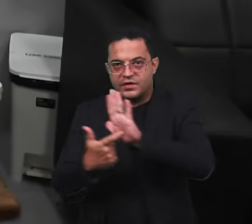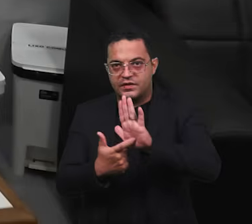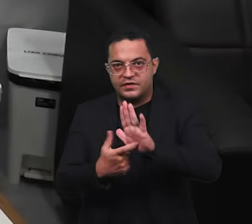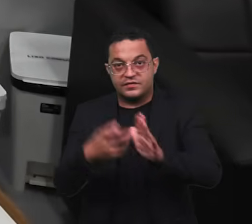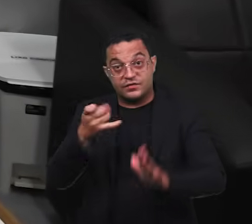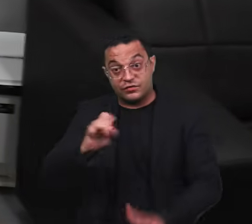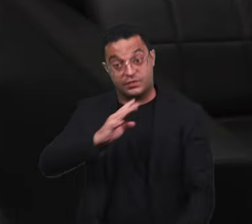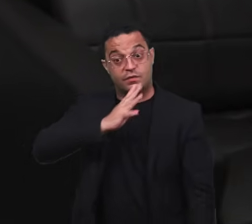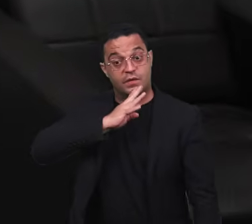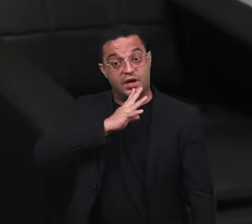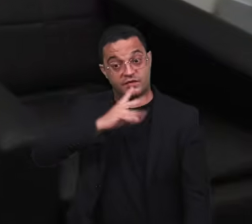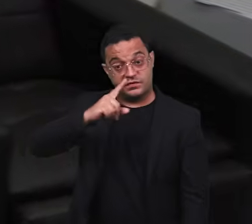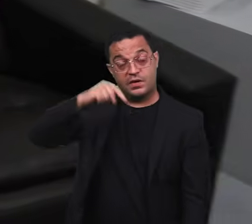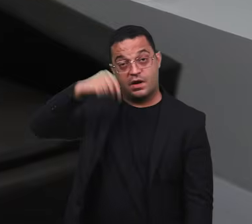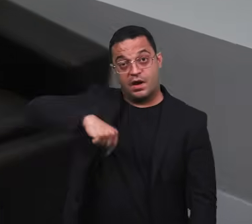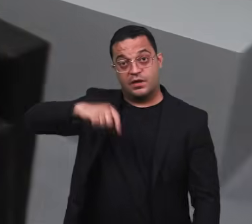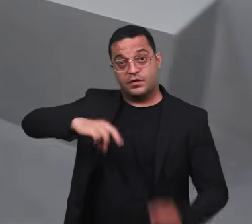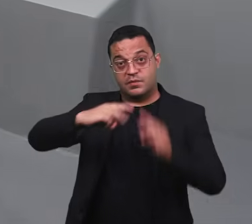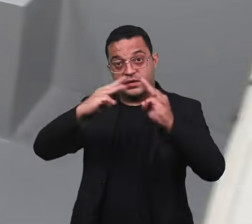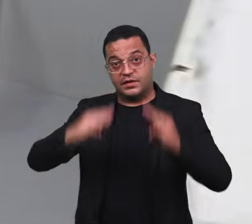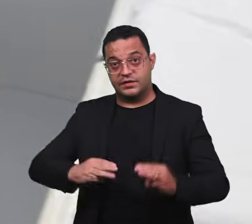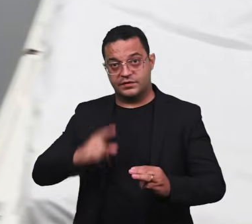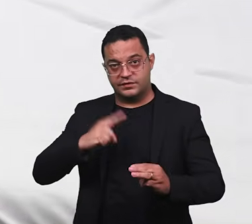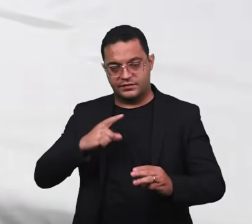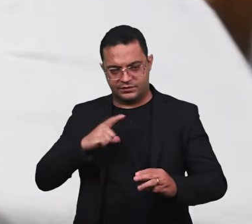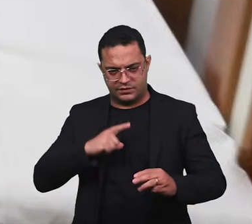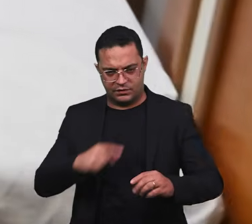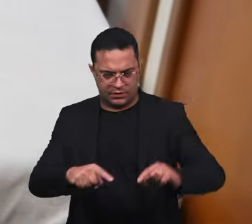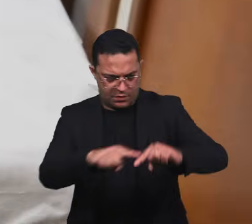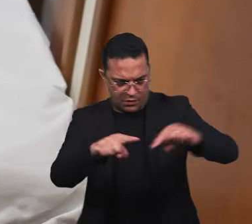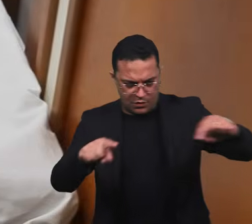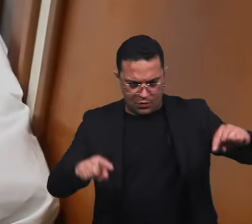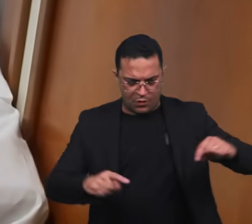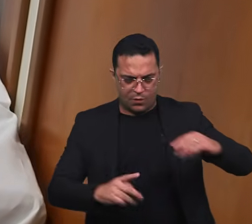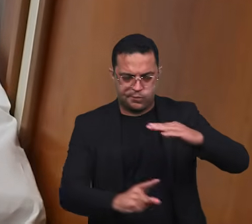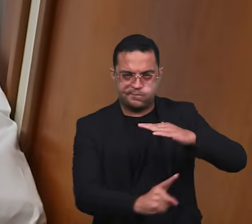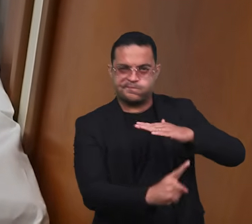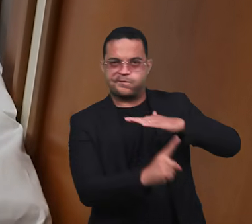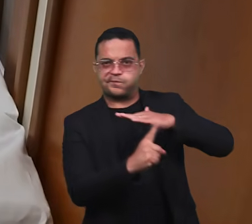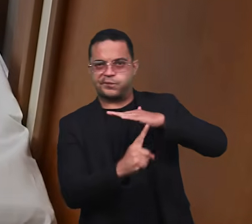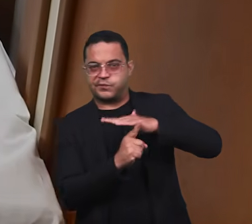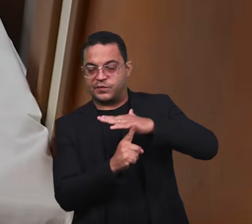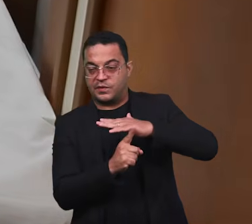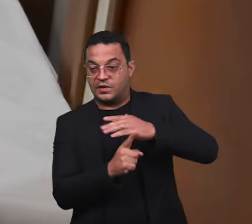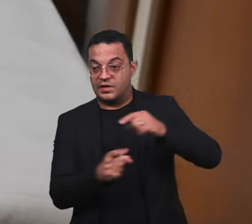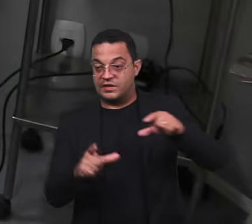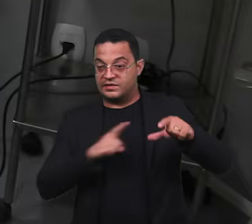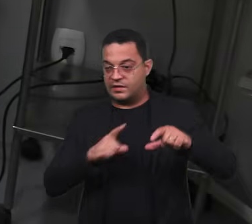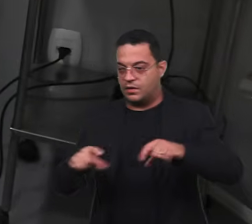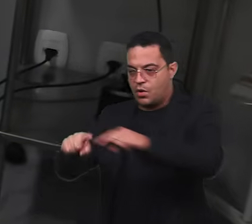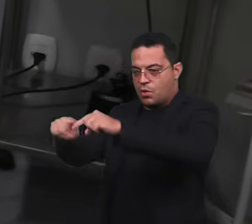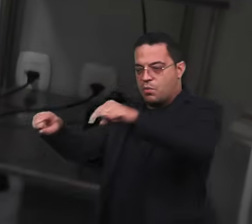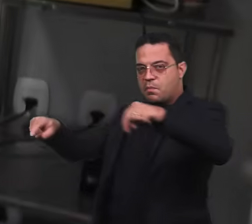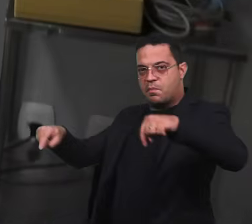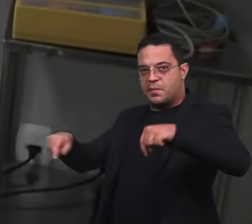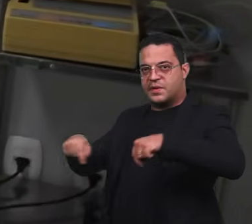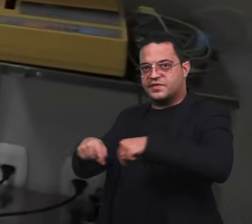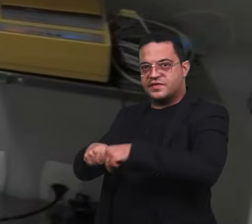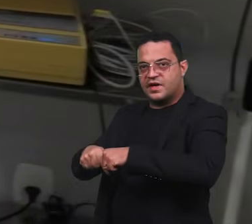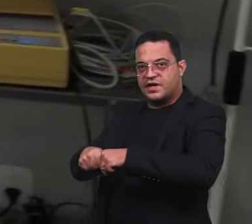conferir. Mas quem conhece o Manaim já sabe disso, né? Temos ali os consultórios, temos ali uma sala de emergência para algum tipo